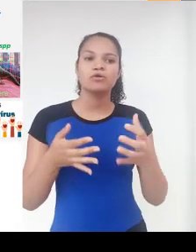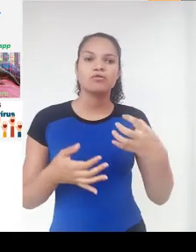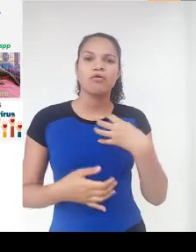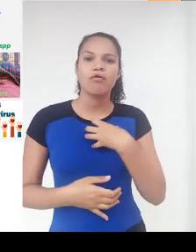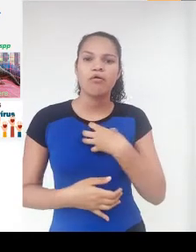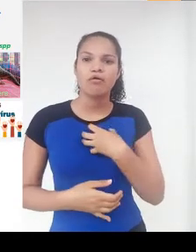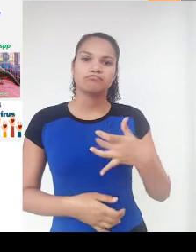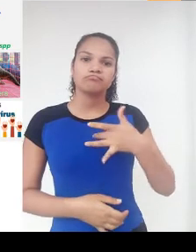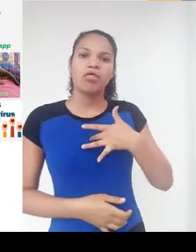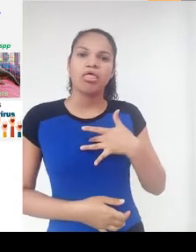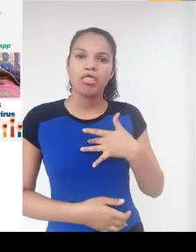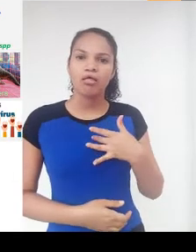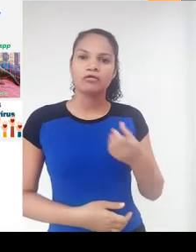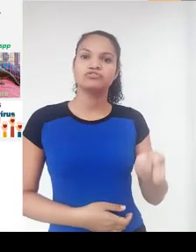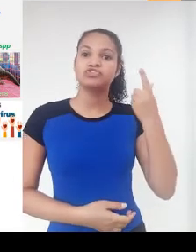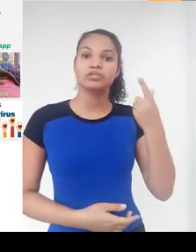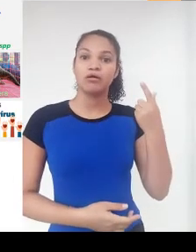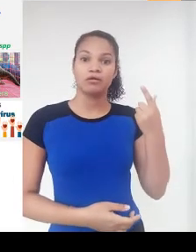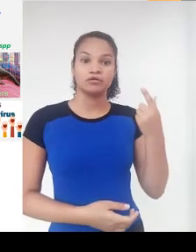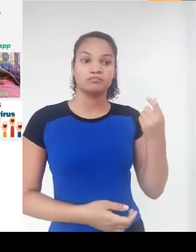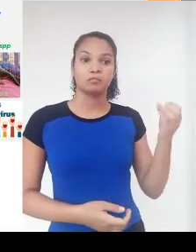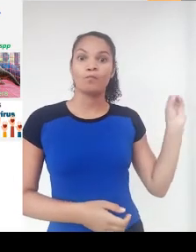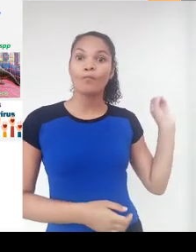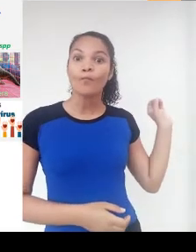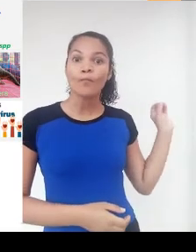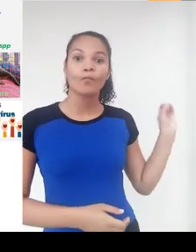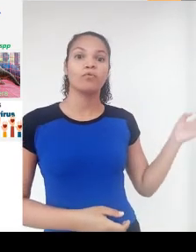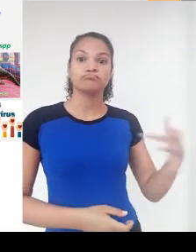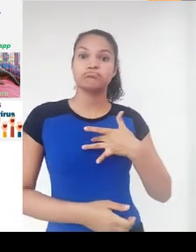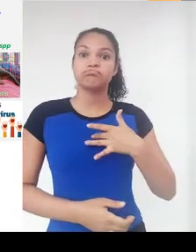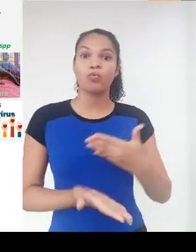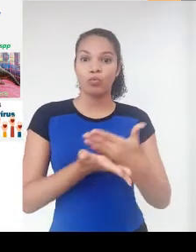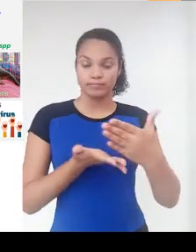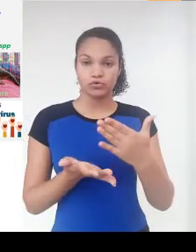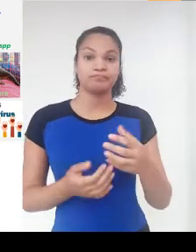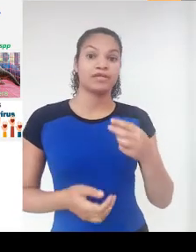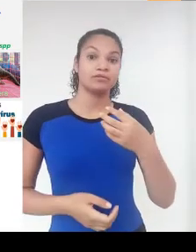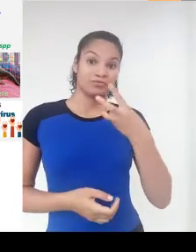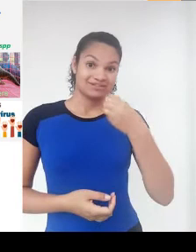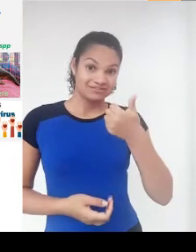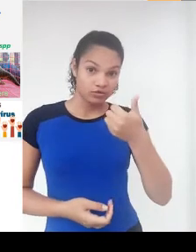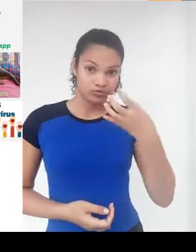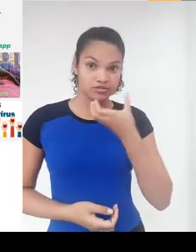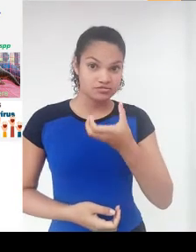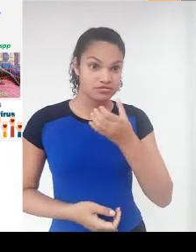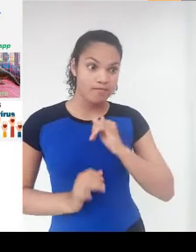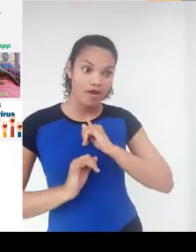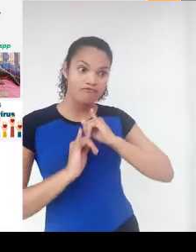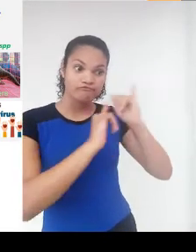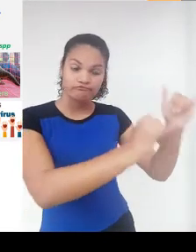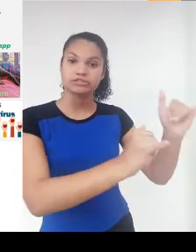não ainda relatada. Então, no final de dezembro, no dia 31 de dezembro, a OMS foi